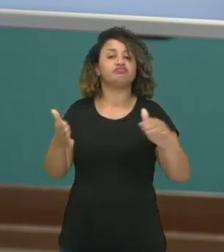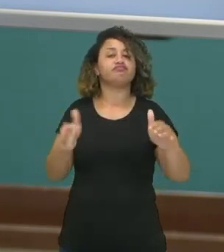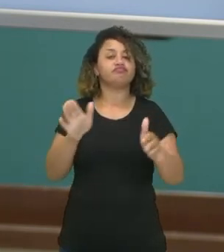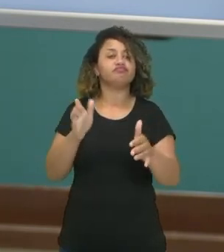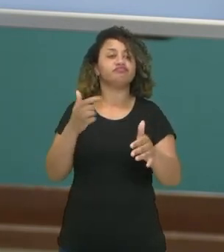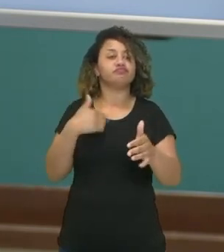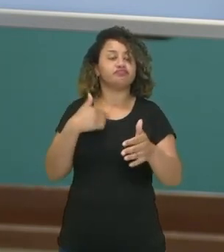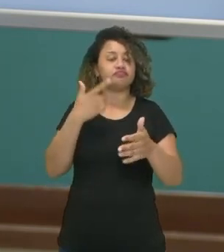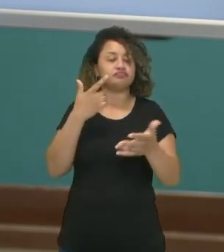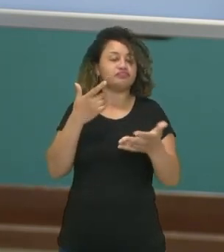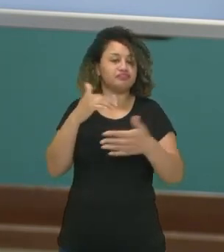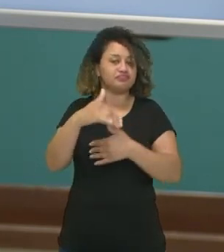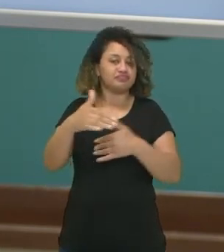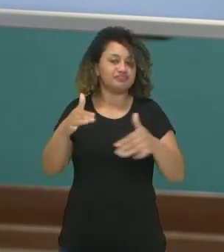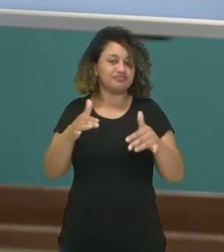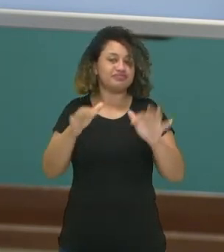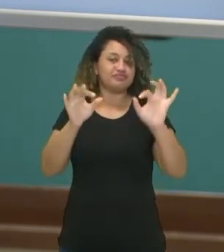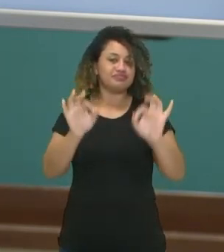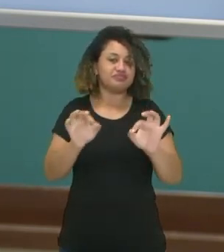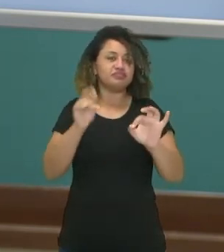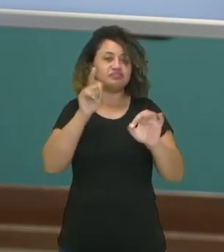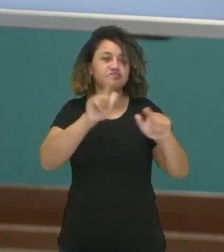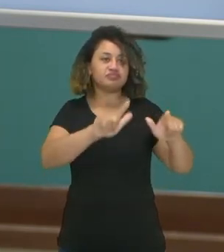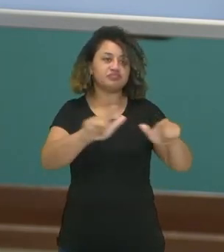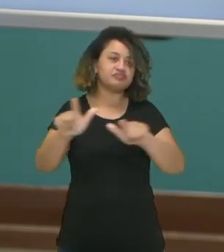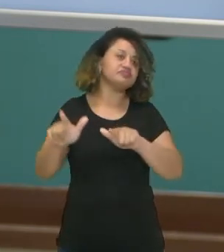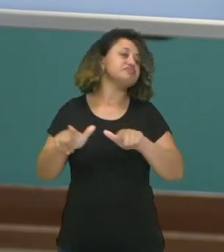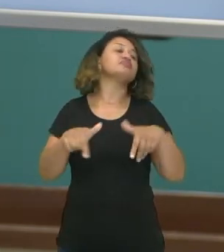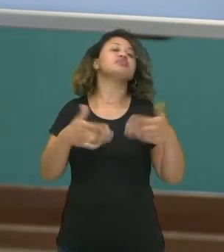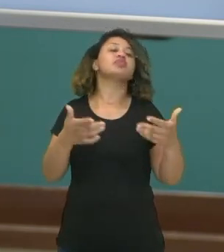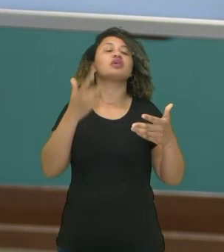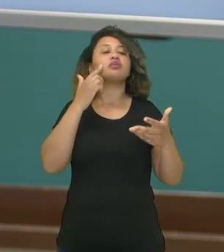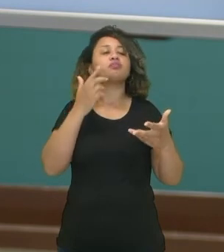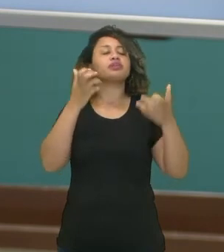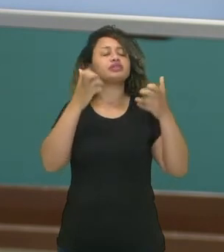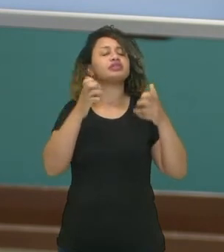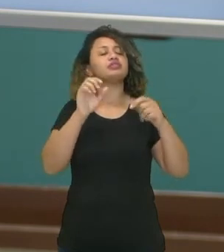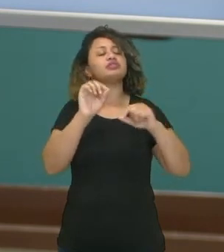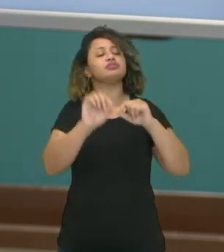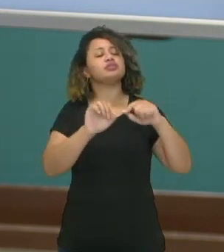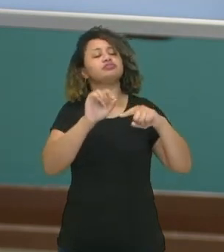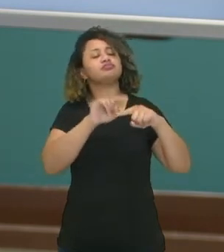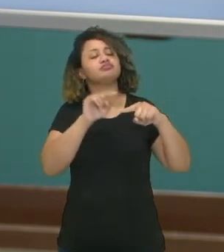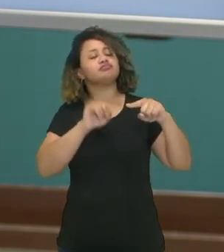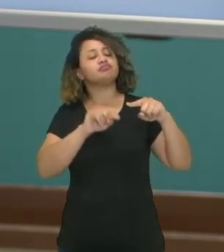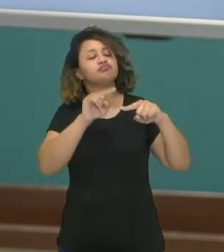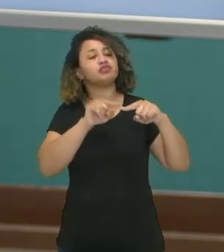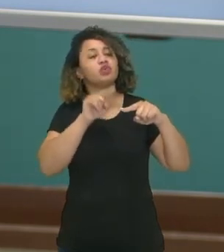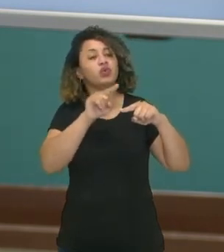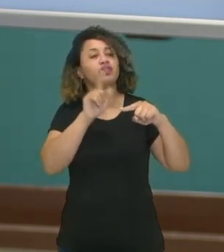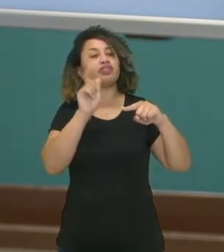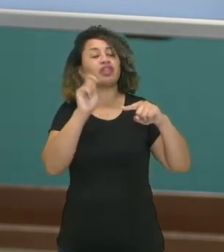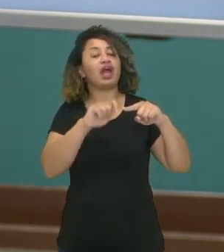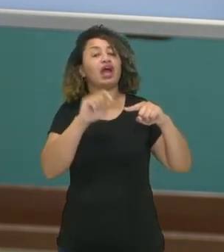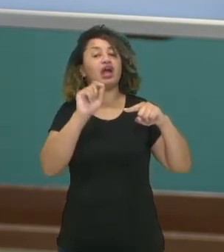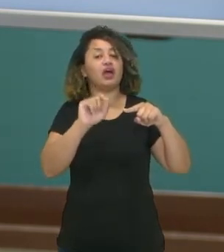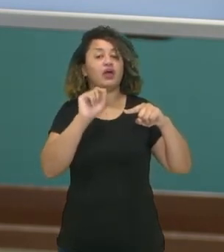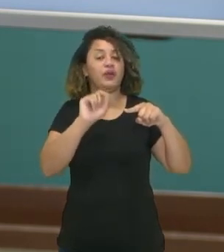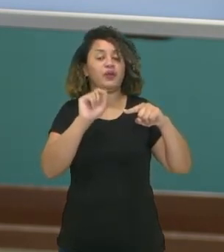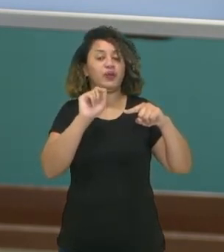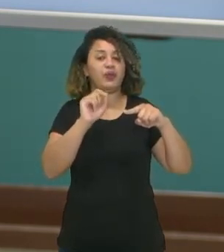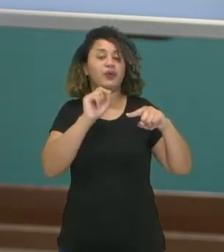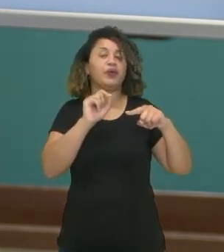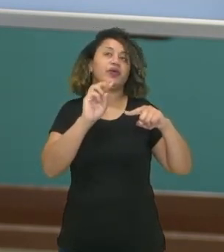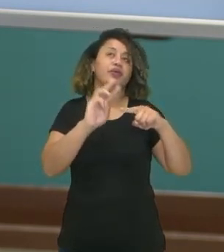de piso, ok? Então, quando você percebe que um dos valores ele é